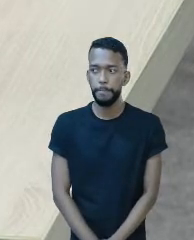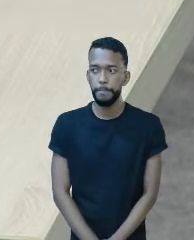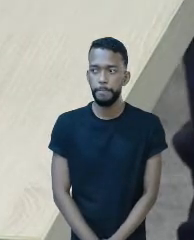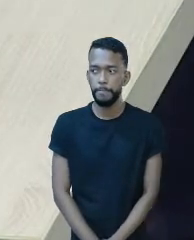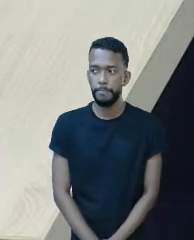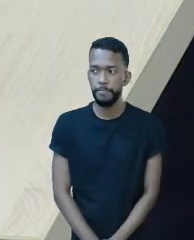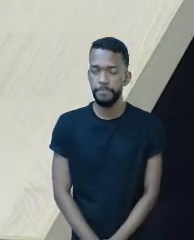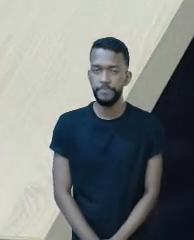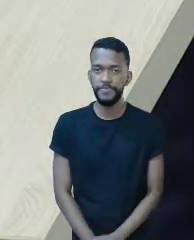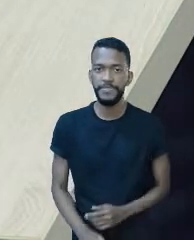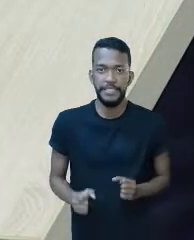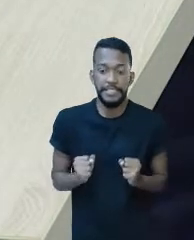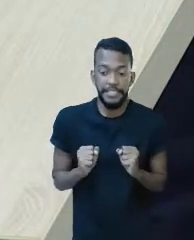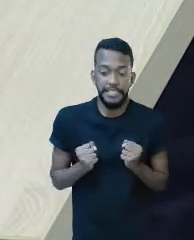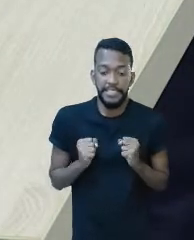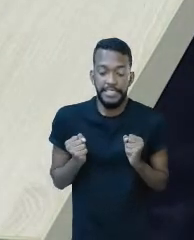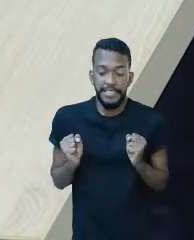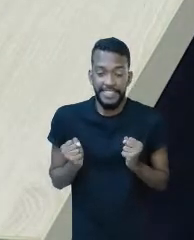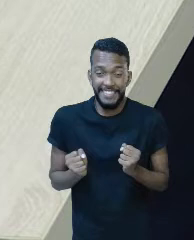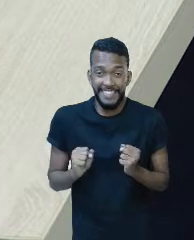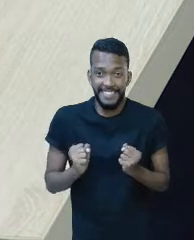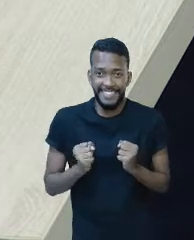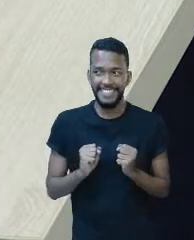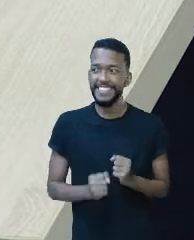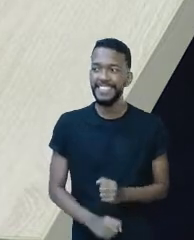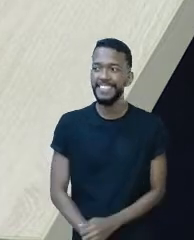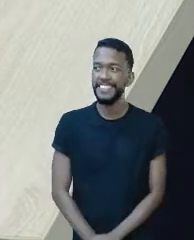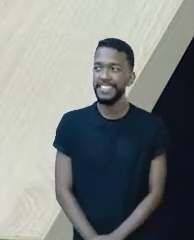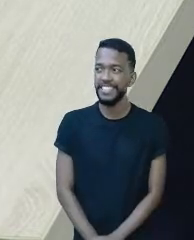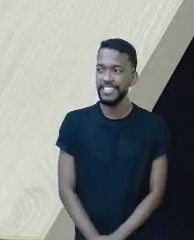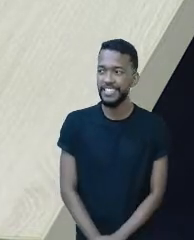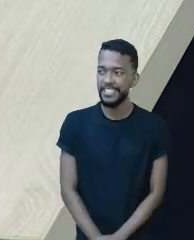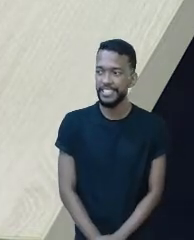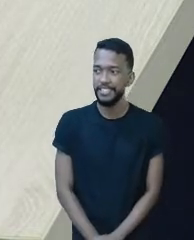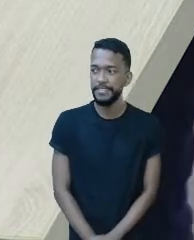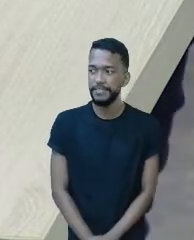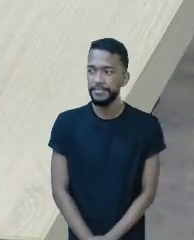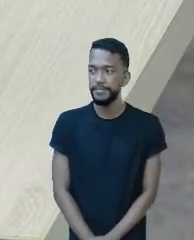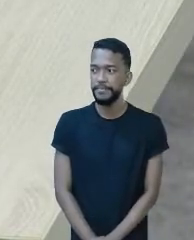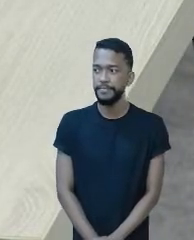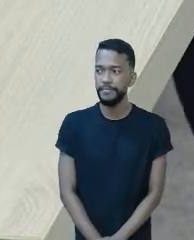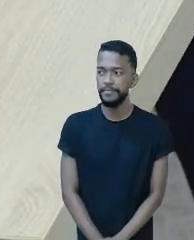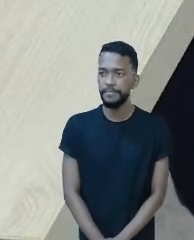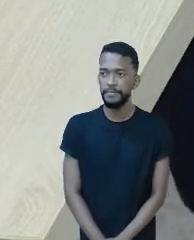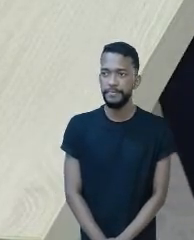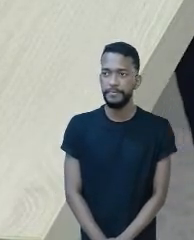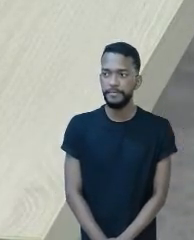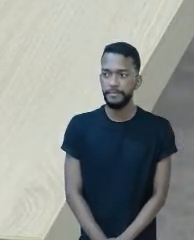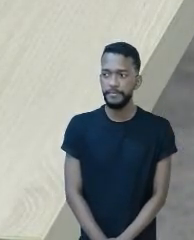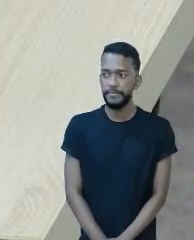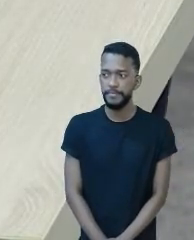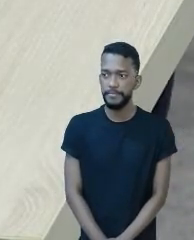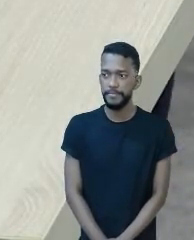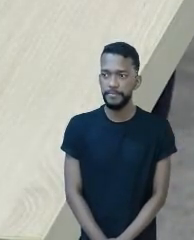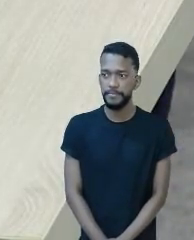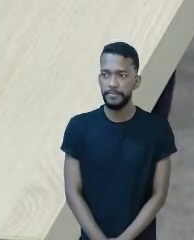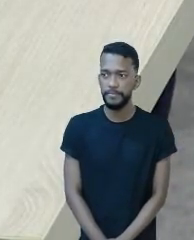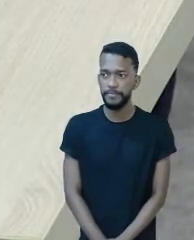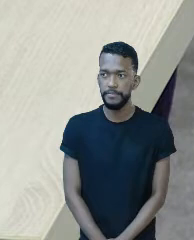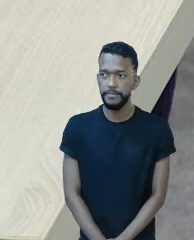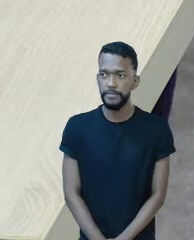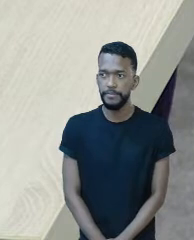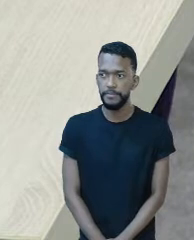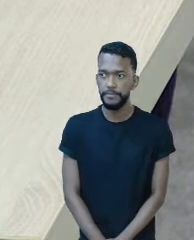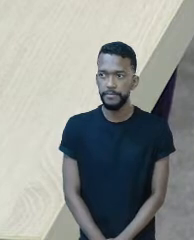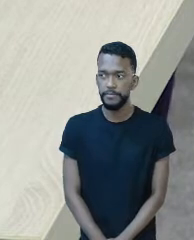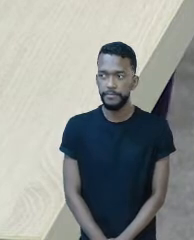Olha... Que tensão, isso é muita tensão, né? Ó, mexi aqui, mas não foi na hora do jogo. Foi não. A gente tá vendo. Eu acho que essas varetas aí